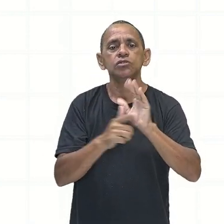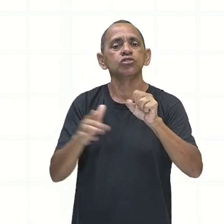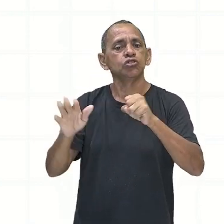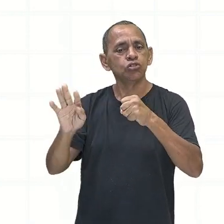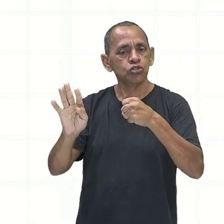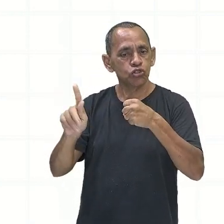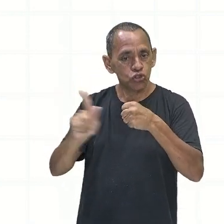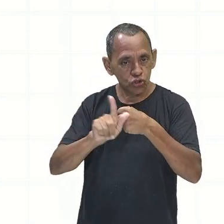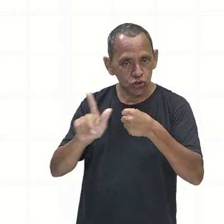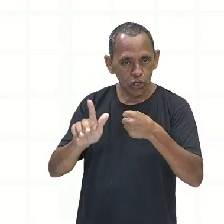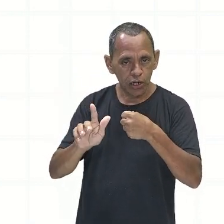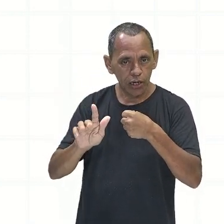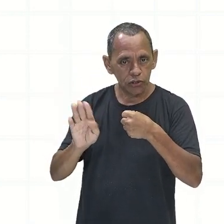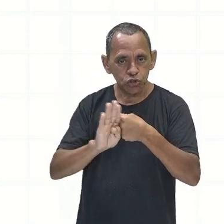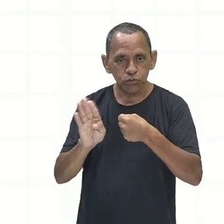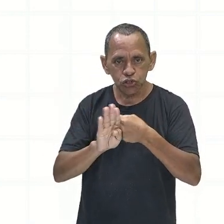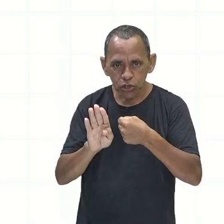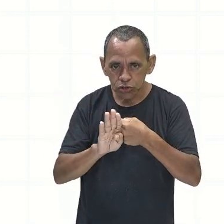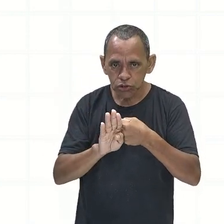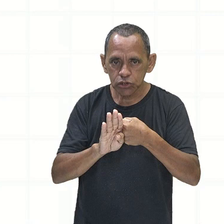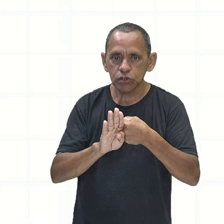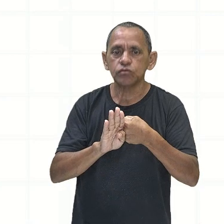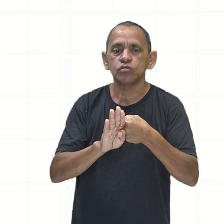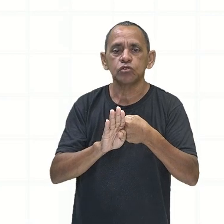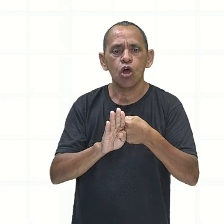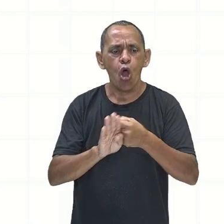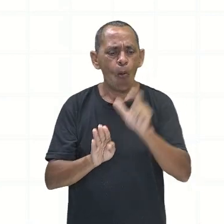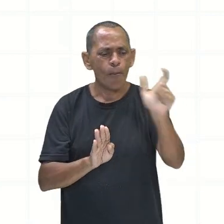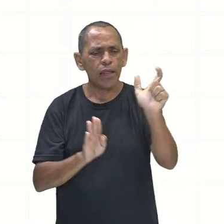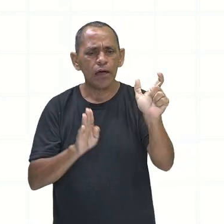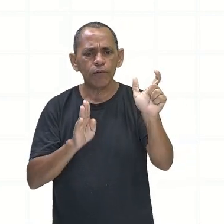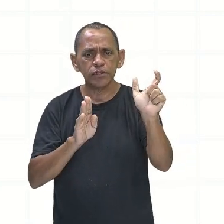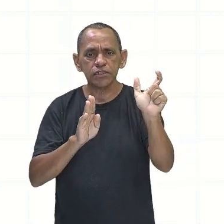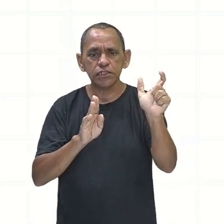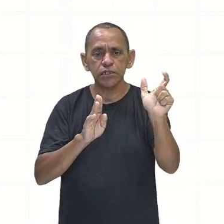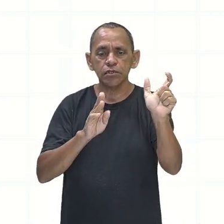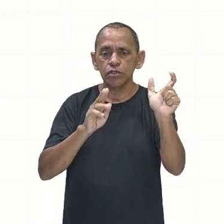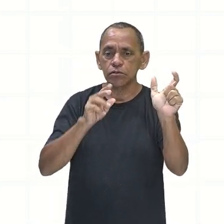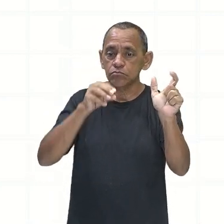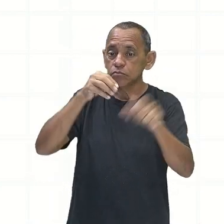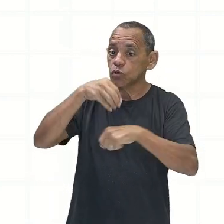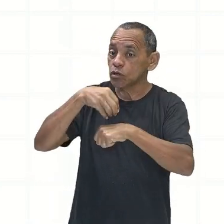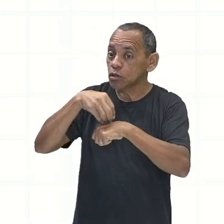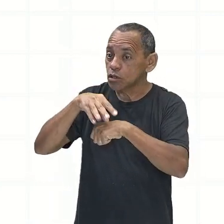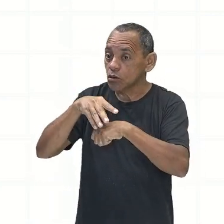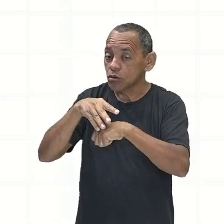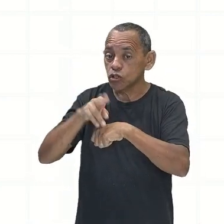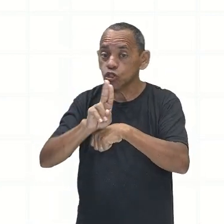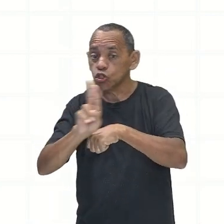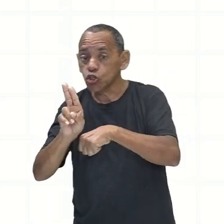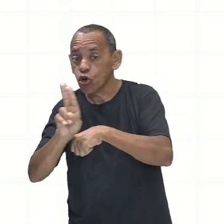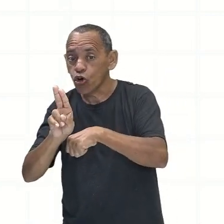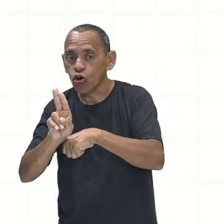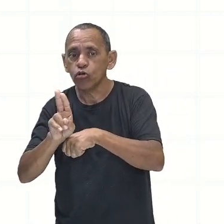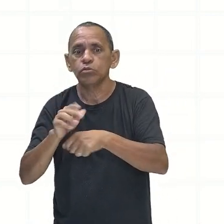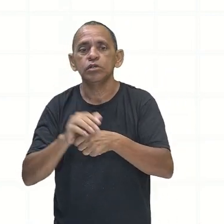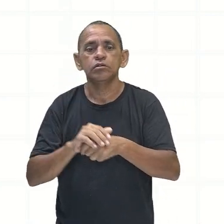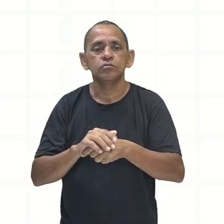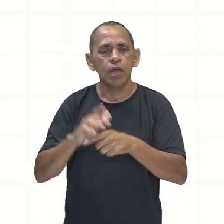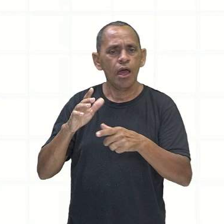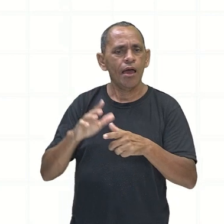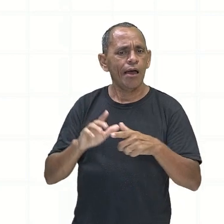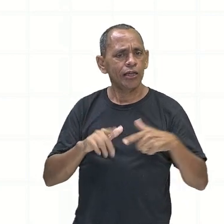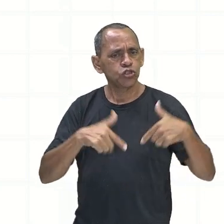Que é aquelas palavras que nomeiam os seres, né? As nossas ações, né? Os fenômenos da natureza,